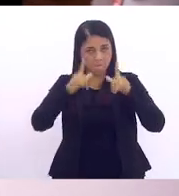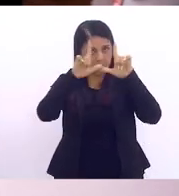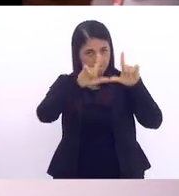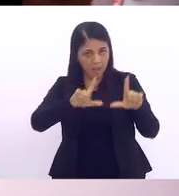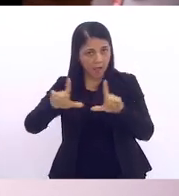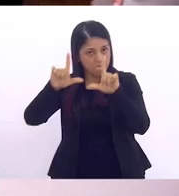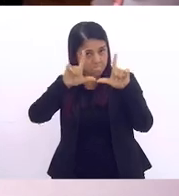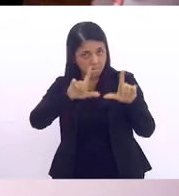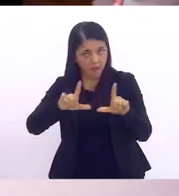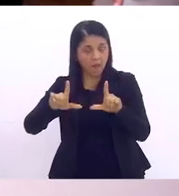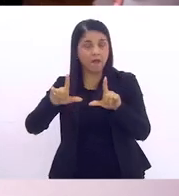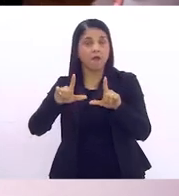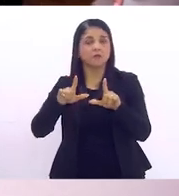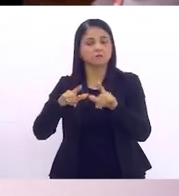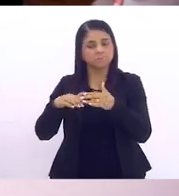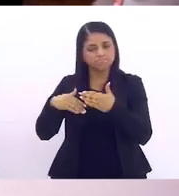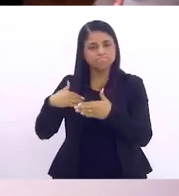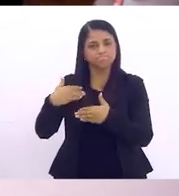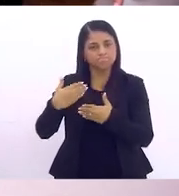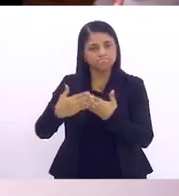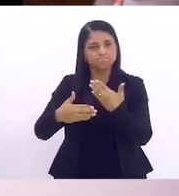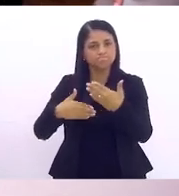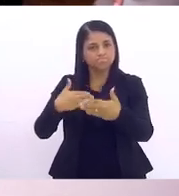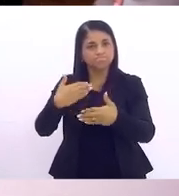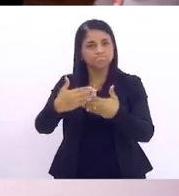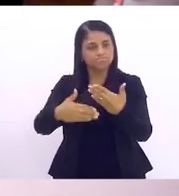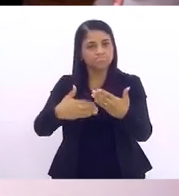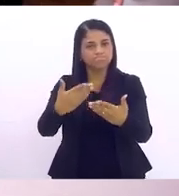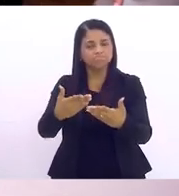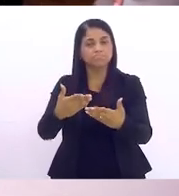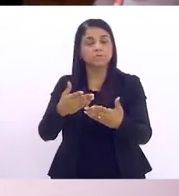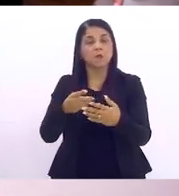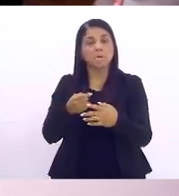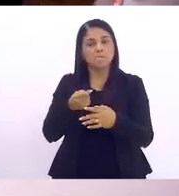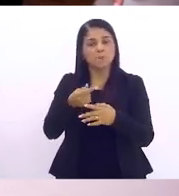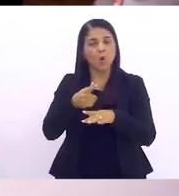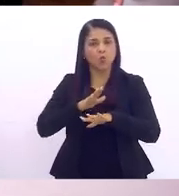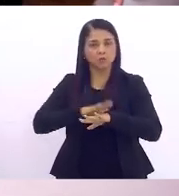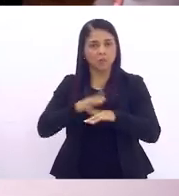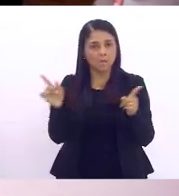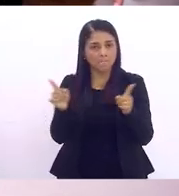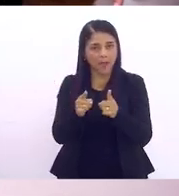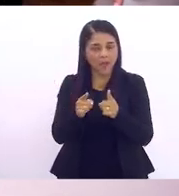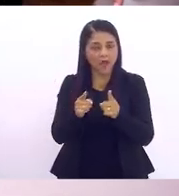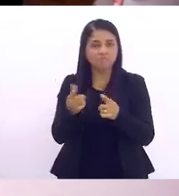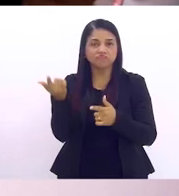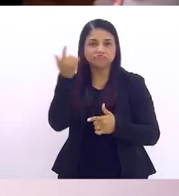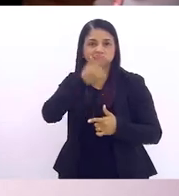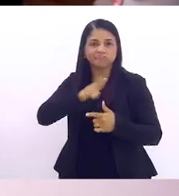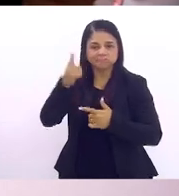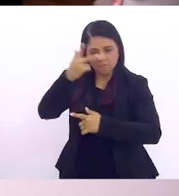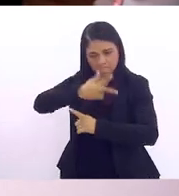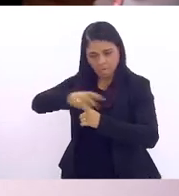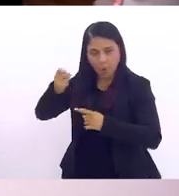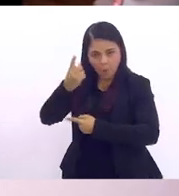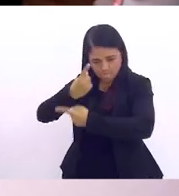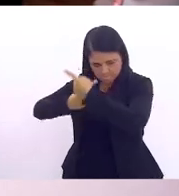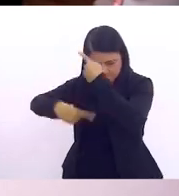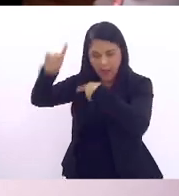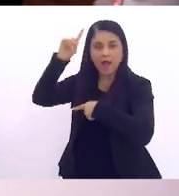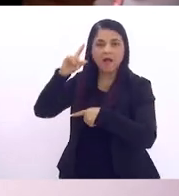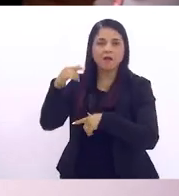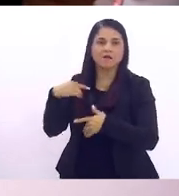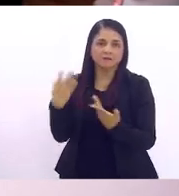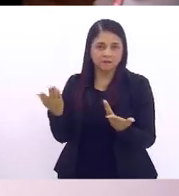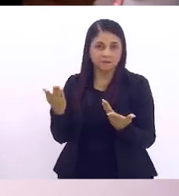está caminhando para que em pouco tempo e esse ponto ótimo vai ser atingido